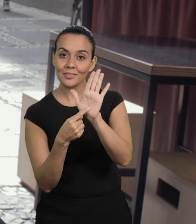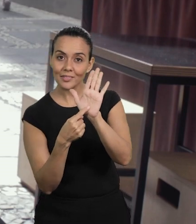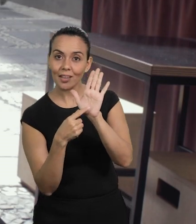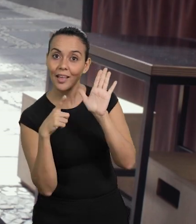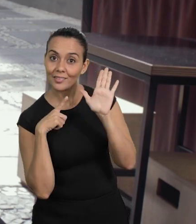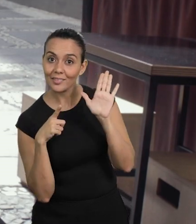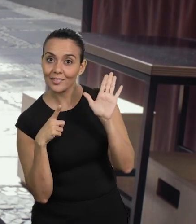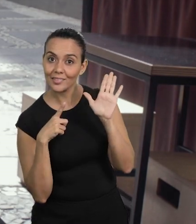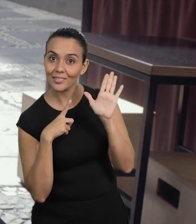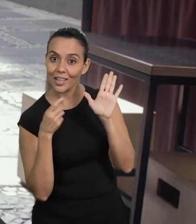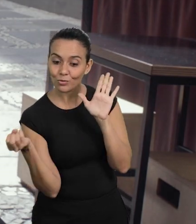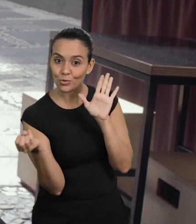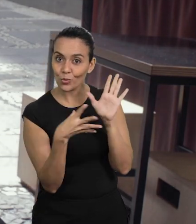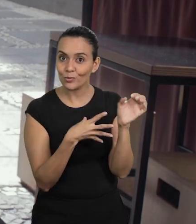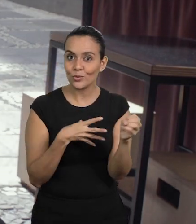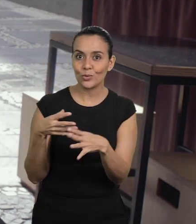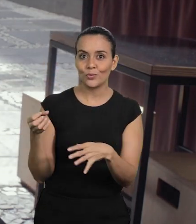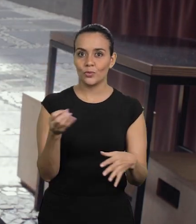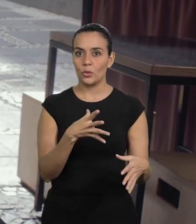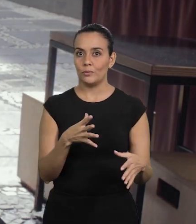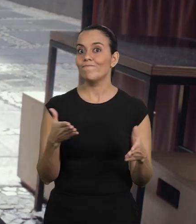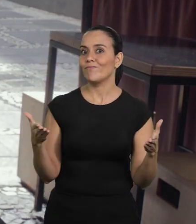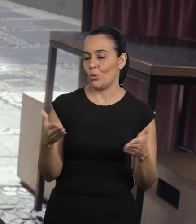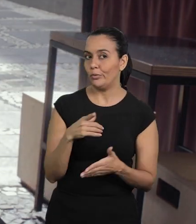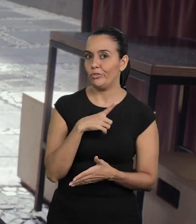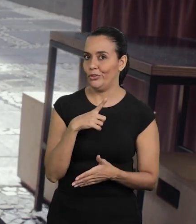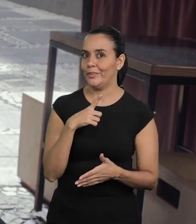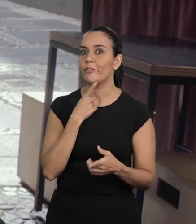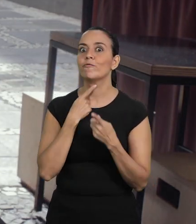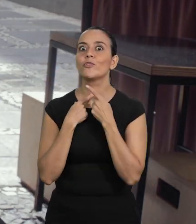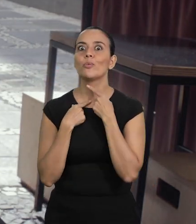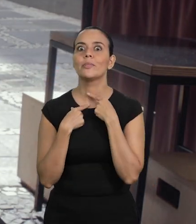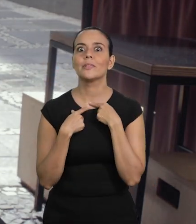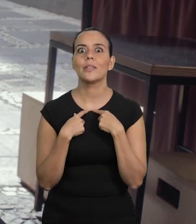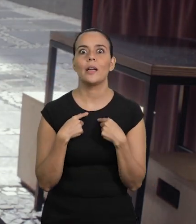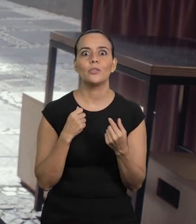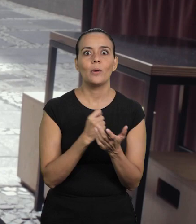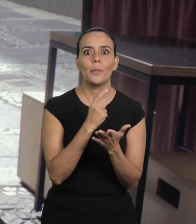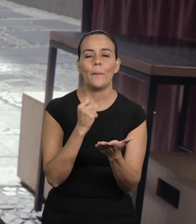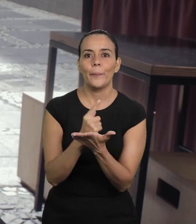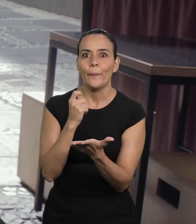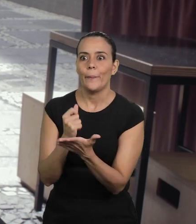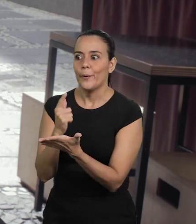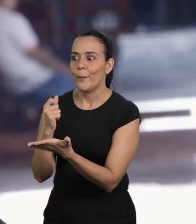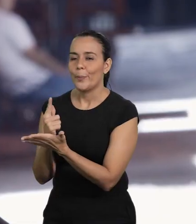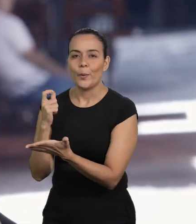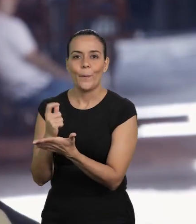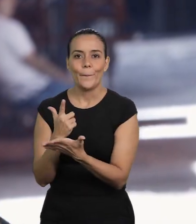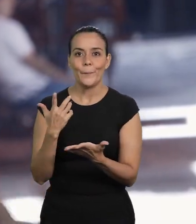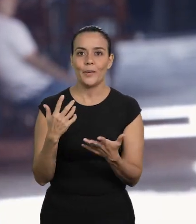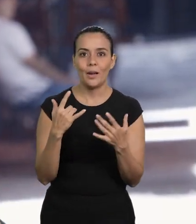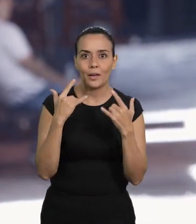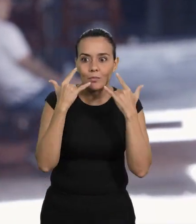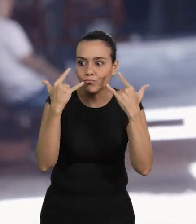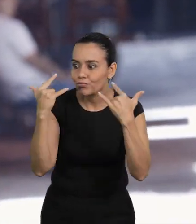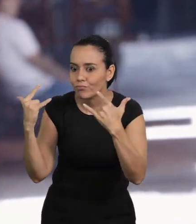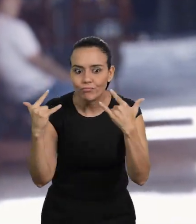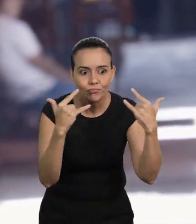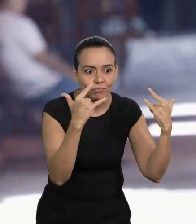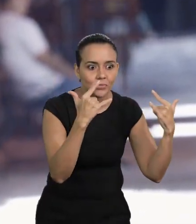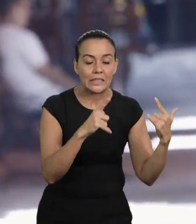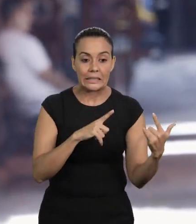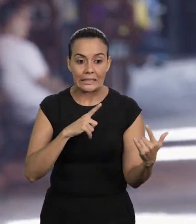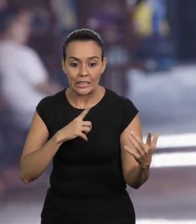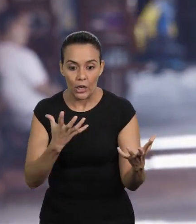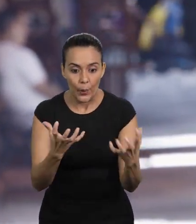boom mesmo de consumo, tem o boom de excesso de ações e de vontade de ter, vontade